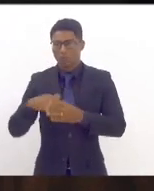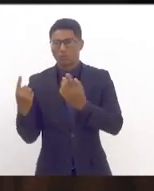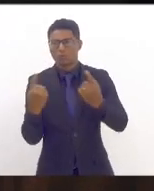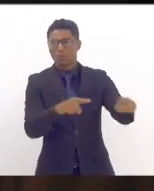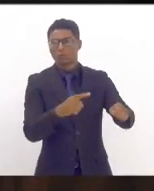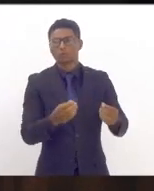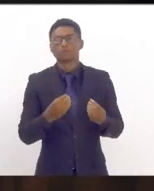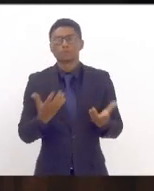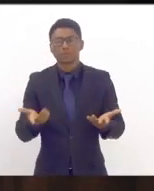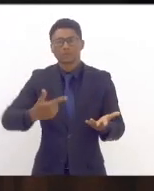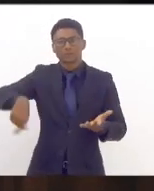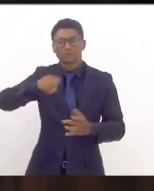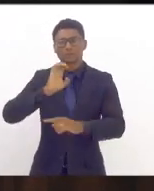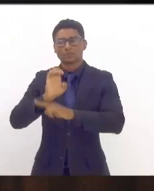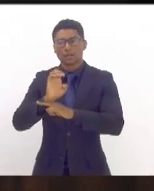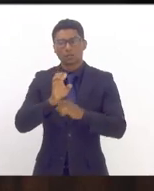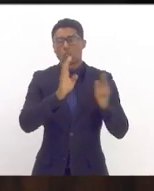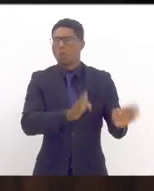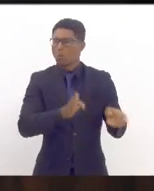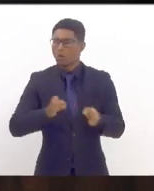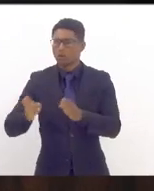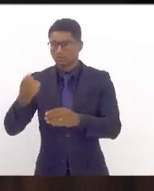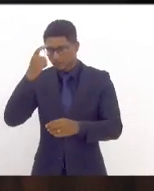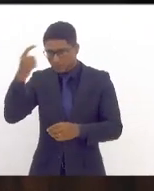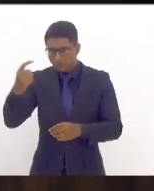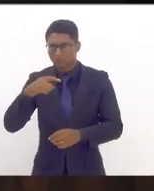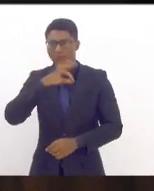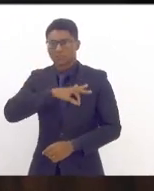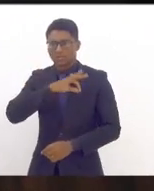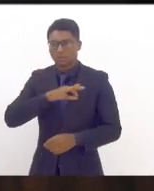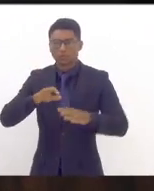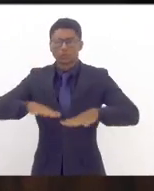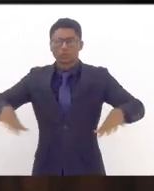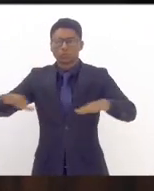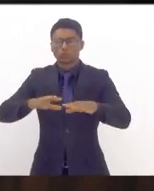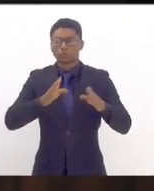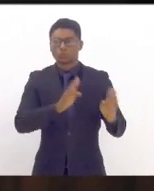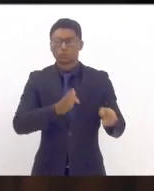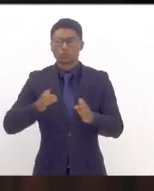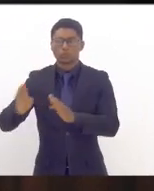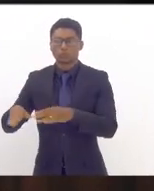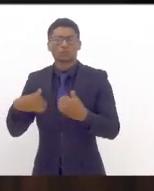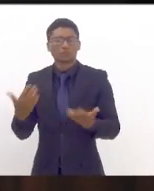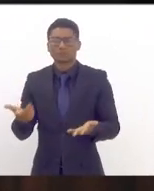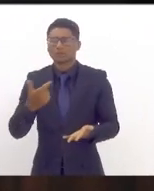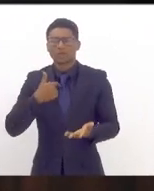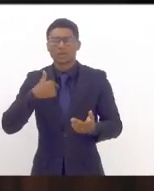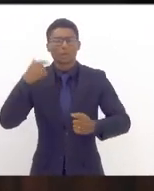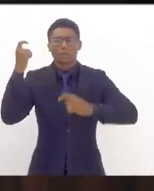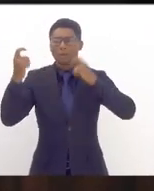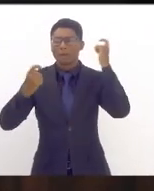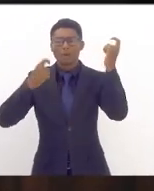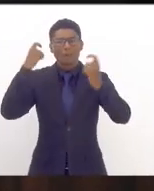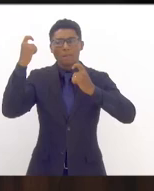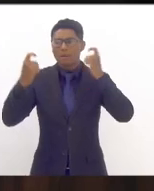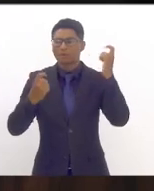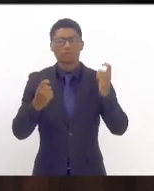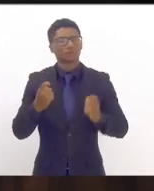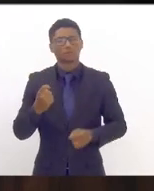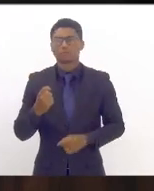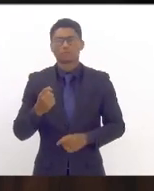no mínimo de uma ordem que foi botar os salários em dia então da minha parte eu não tenho preocupação Eu não tenho